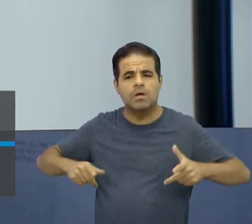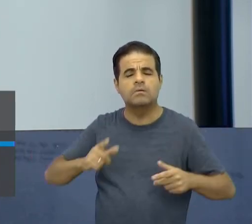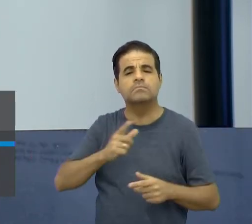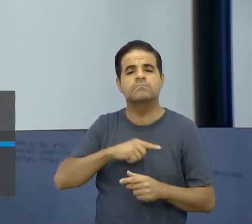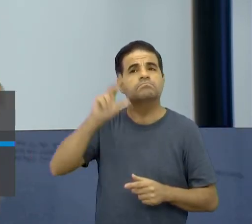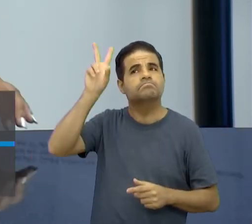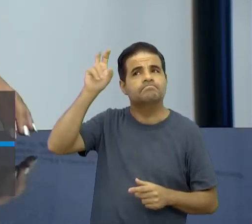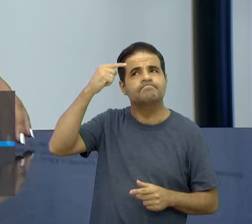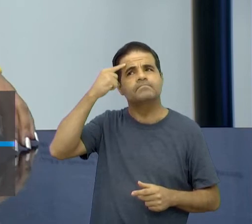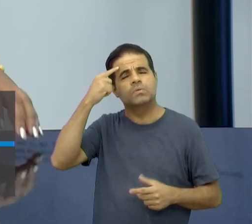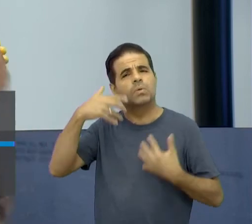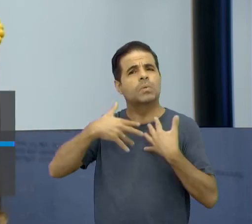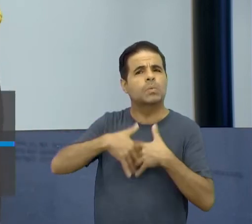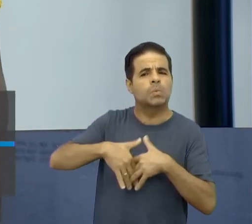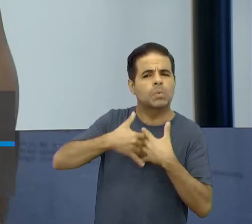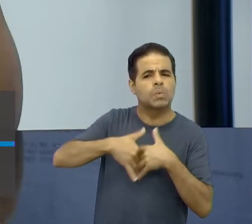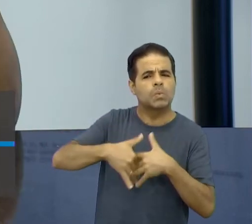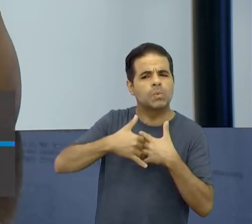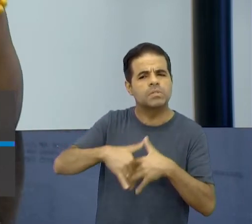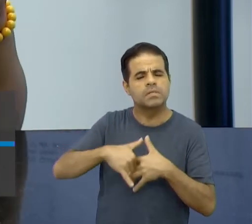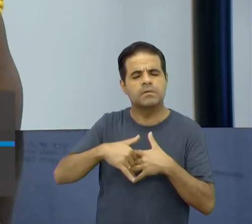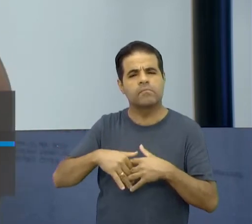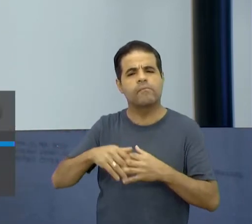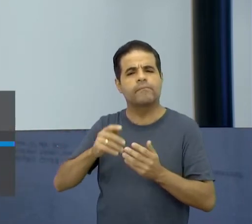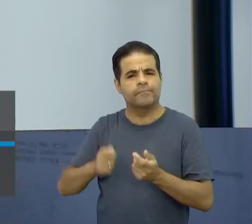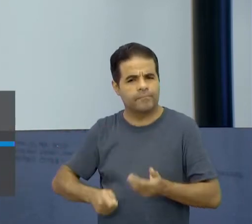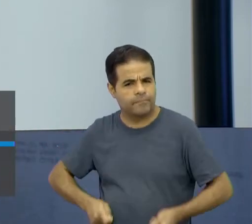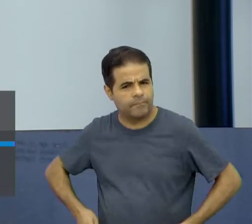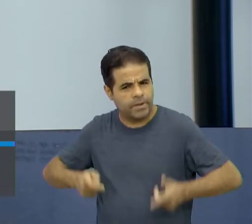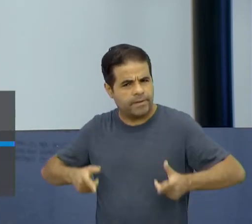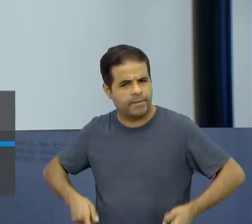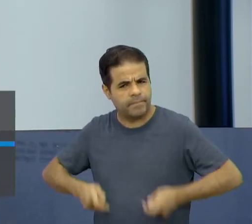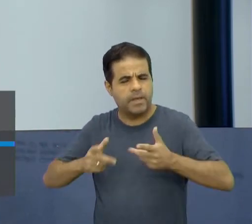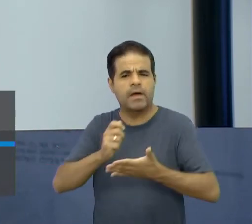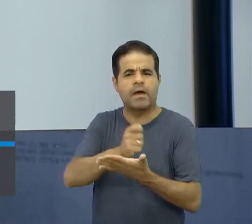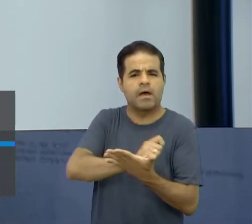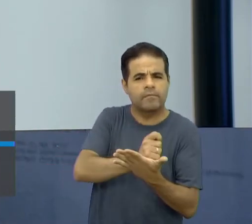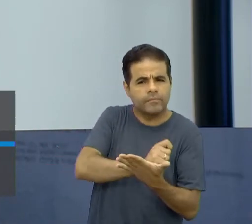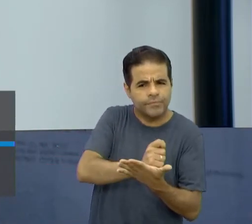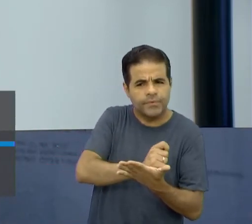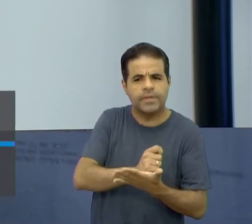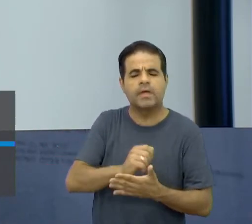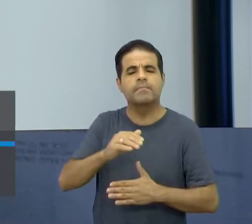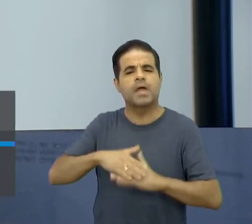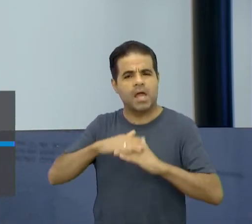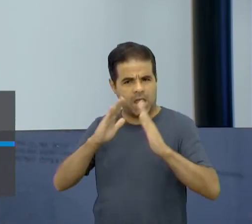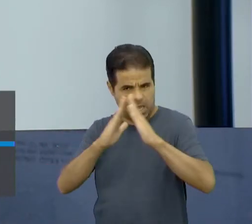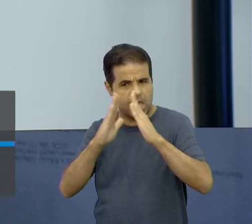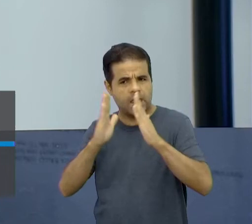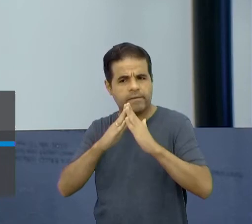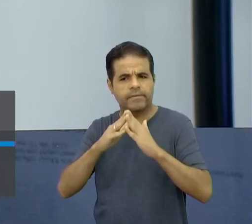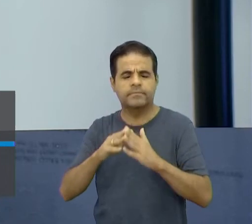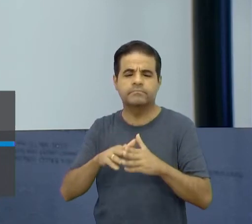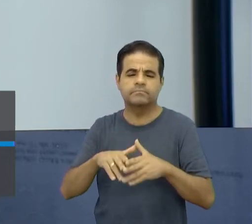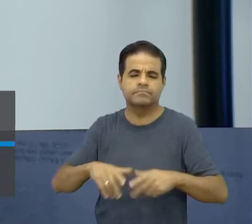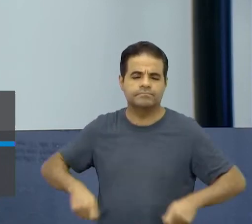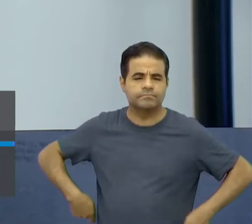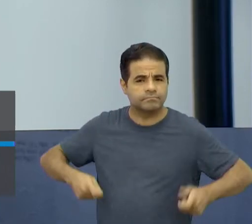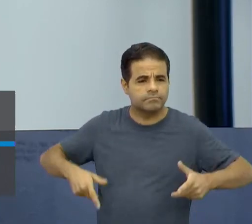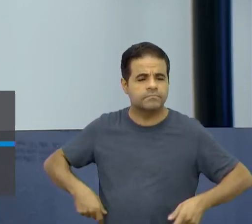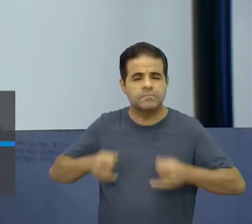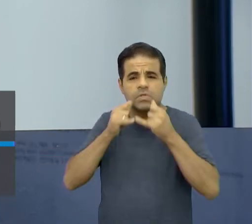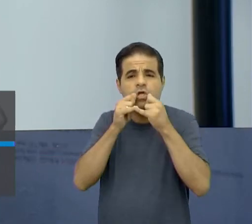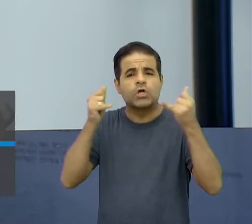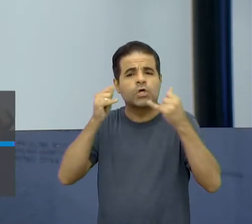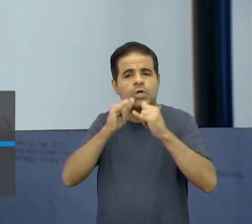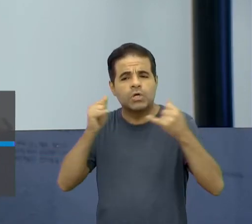de consciência. Fala, nossa, será que é porque eu joguei mais tempo, eu fiquei mais tempo no videogame? O maior gasto lá em casa, embora o gasto de energia seja